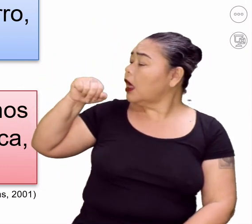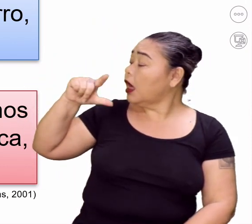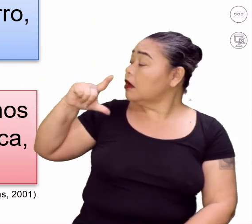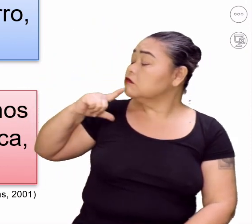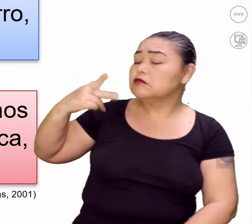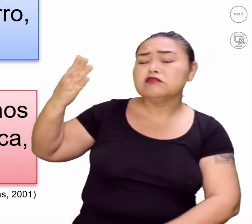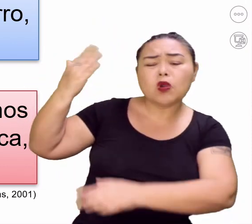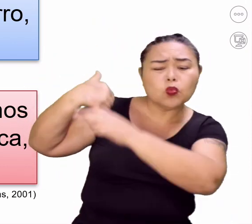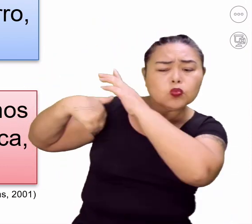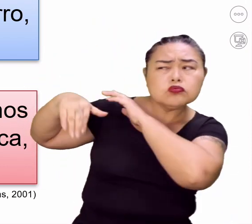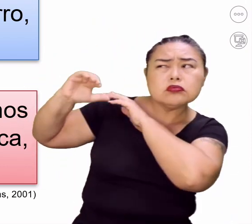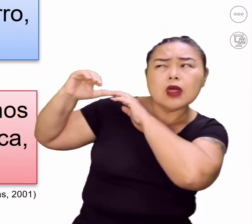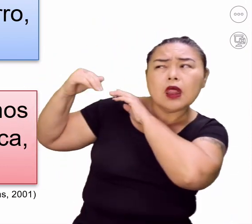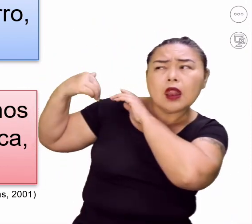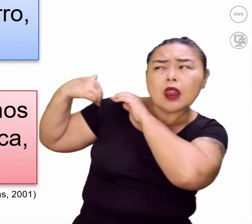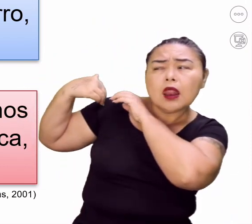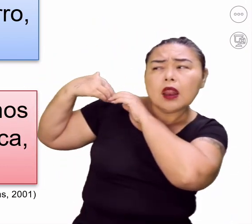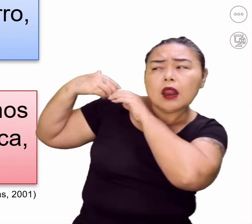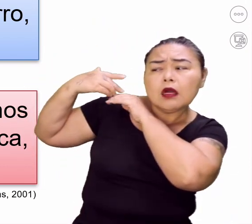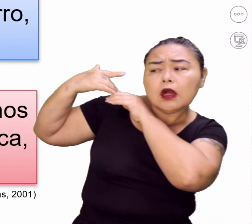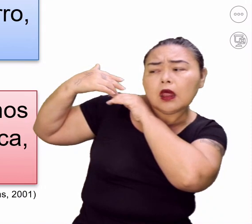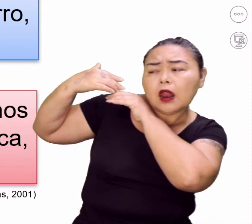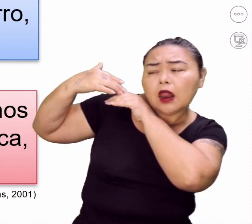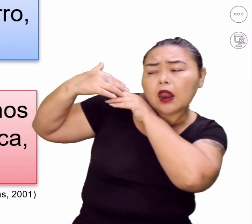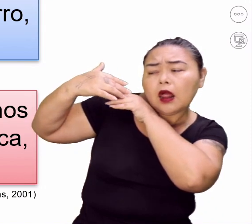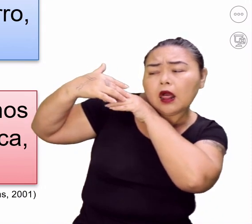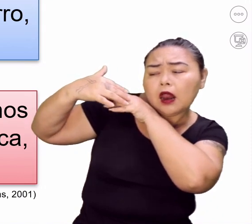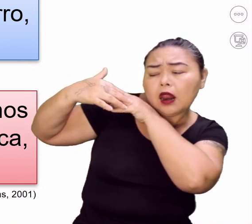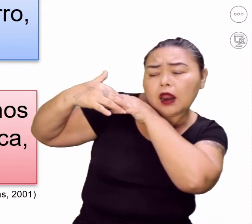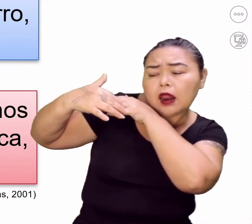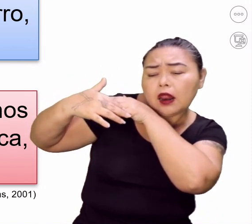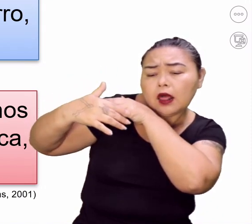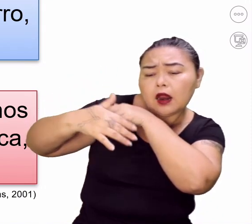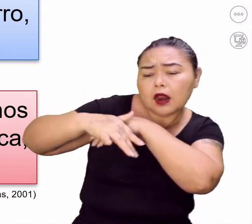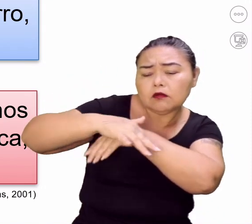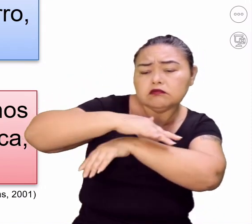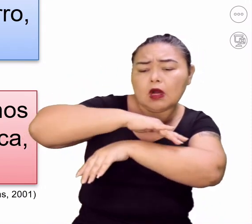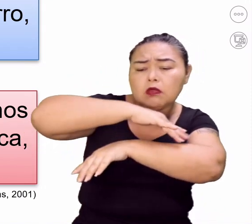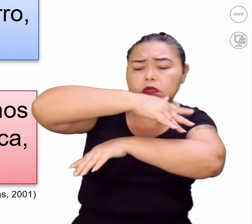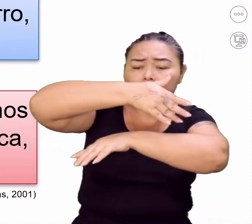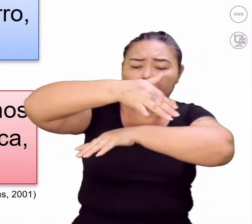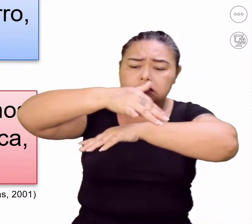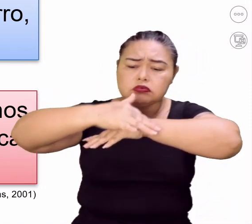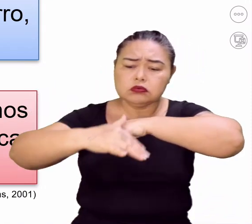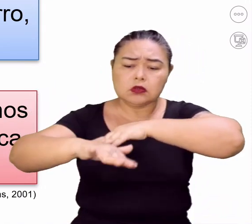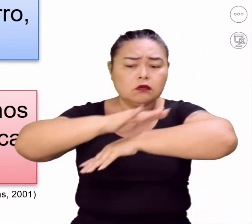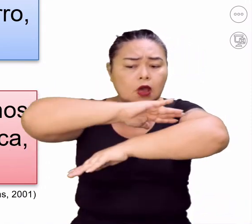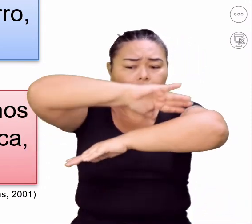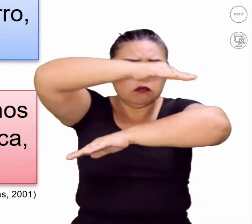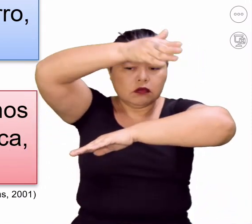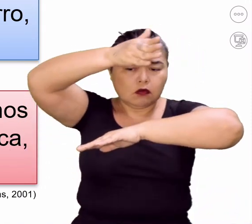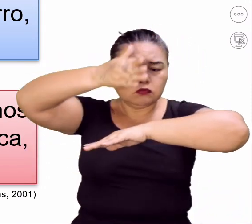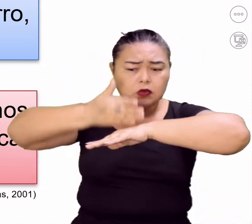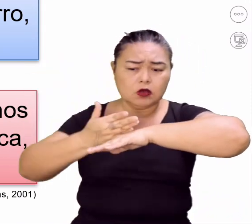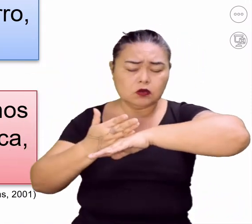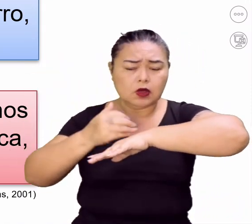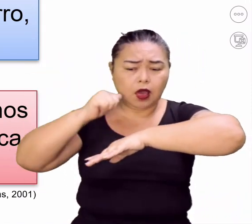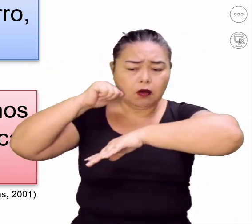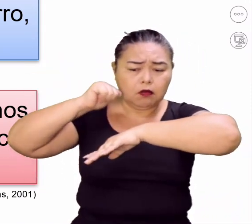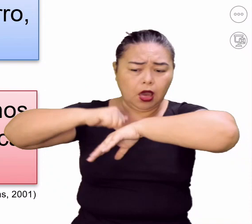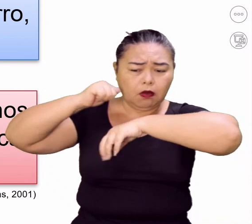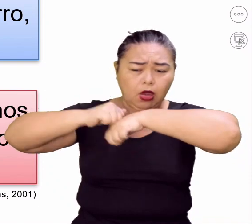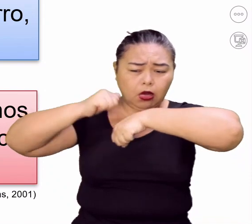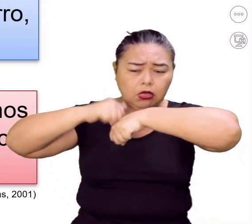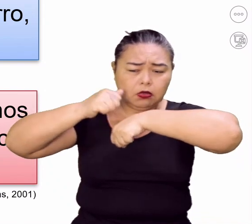pela formação dos escudos cristalinos. Escudos cristalinos,